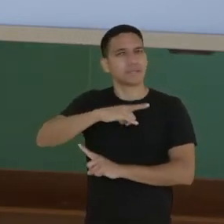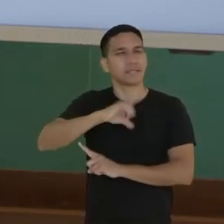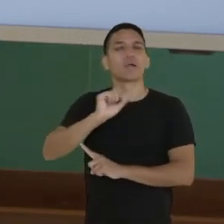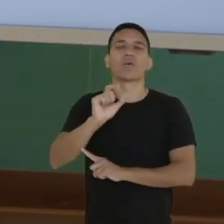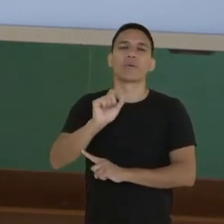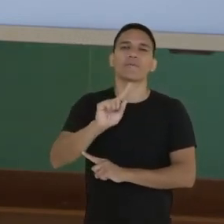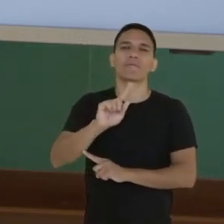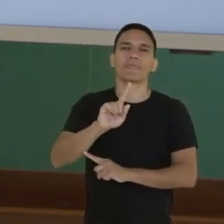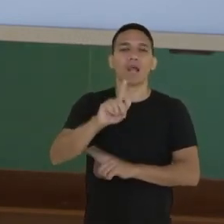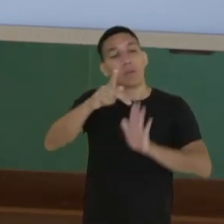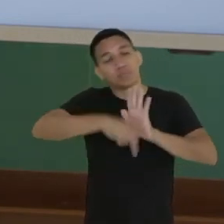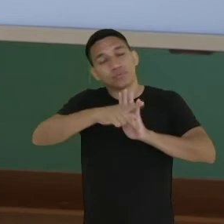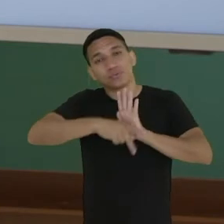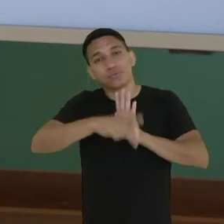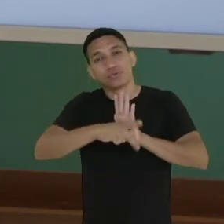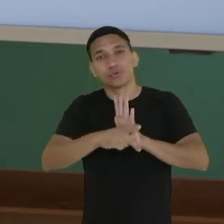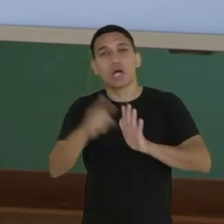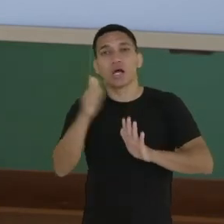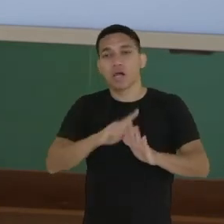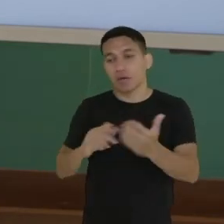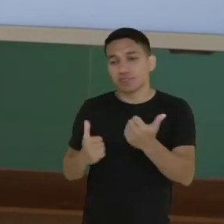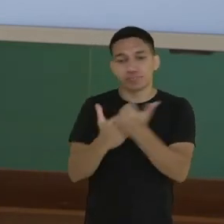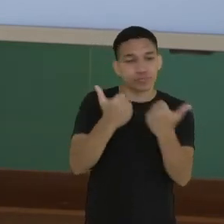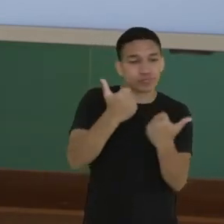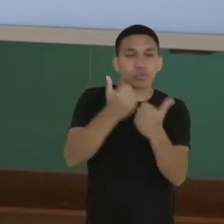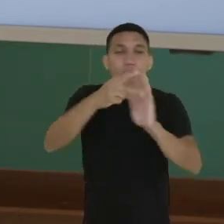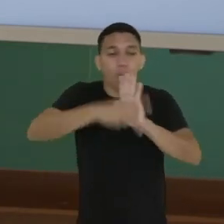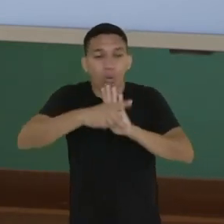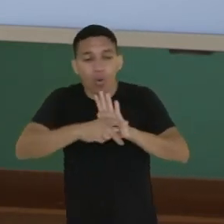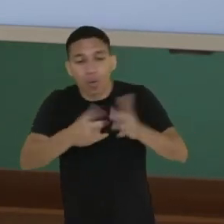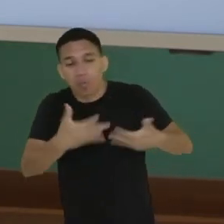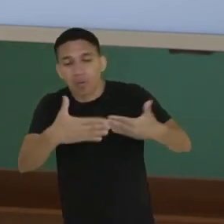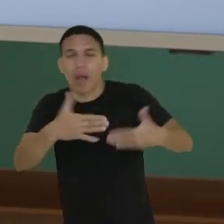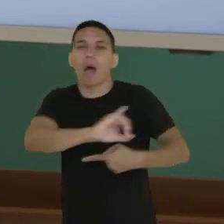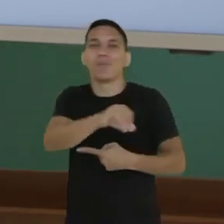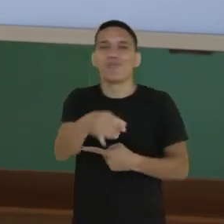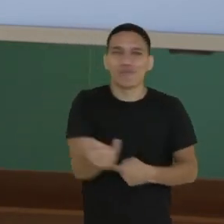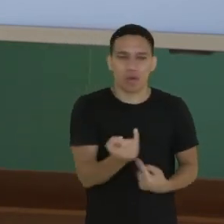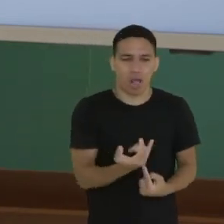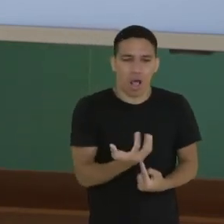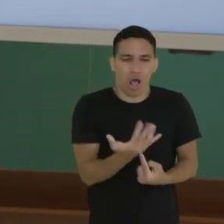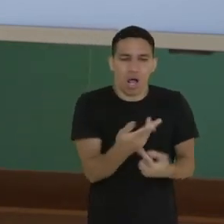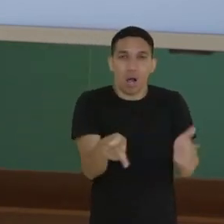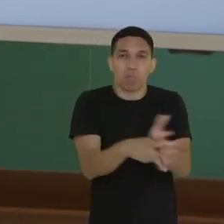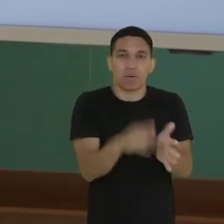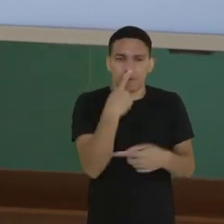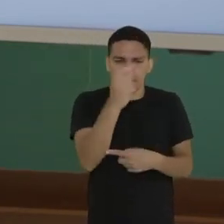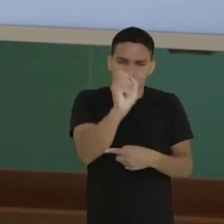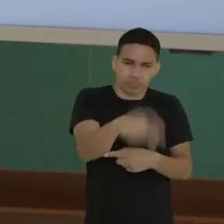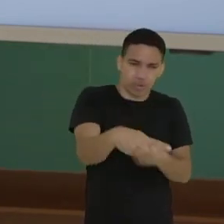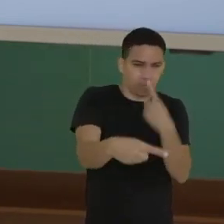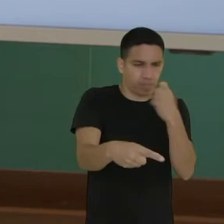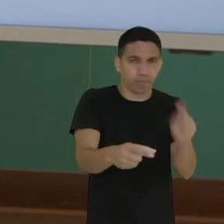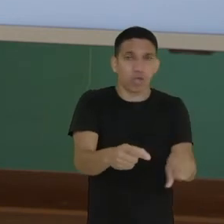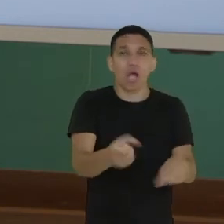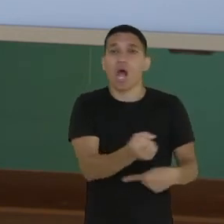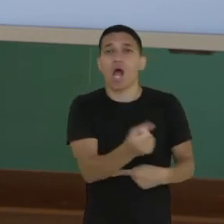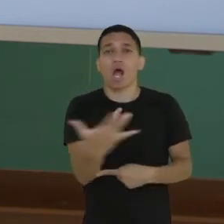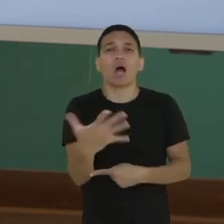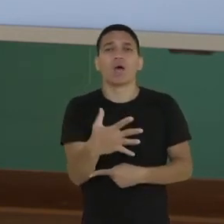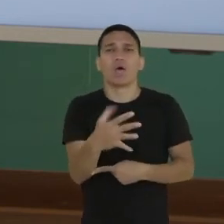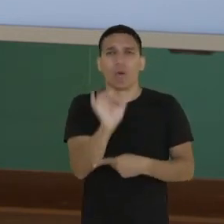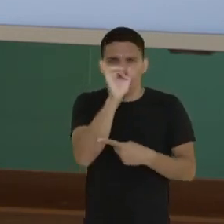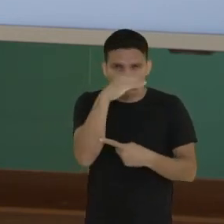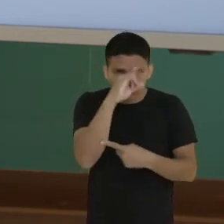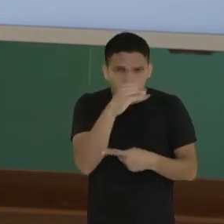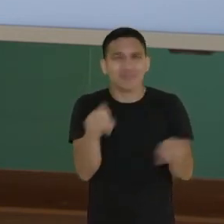né, projetos aí de cooperativas que aproveitam, por exemplo, os gases gerados pelo dejeto de suínos, né,